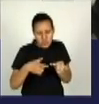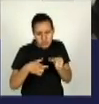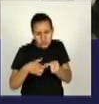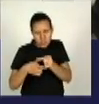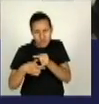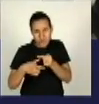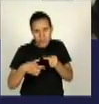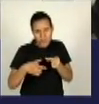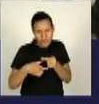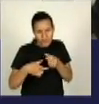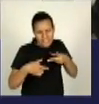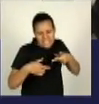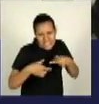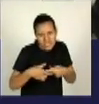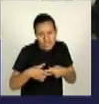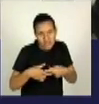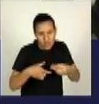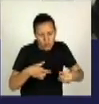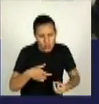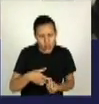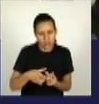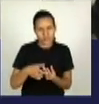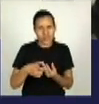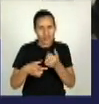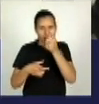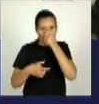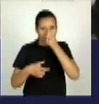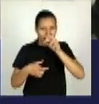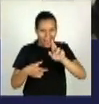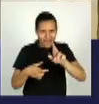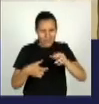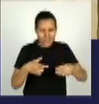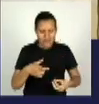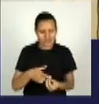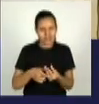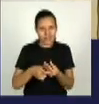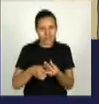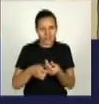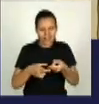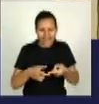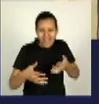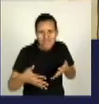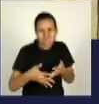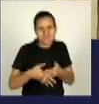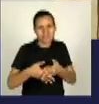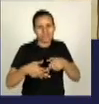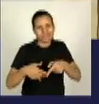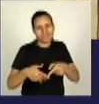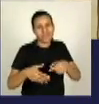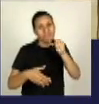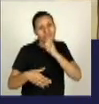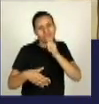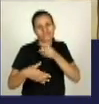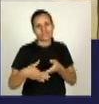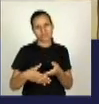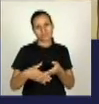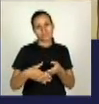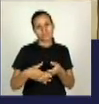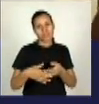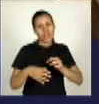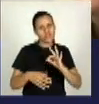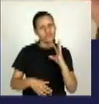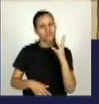aquela coisinha onde a gente põe os comprimidos. Então, essa umidade, esse ar que entra naquele buraquinho pode atrapalhar o medicamento.